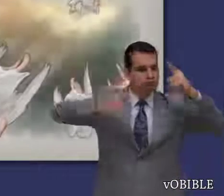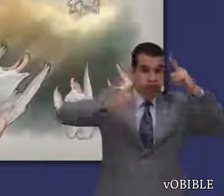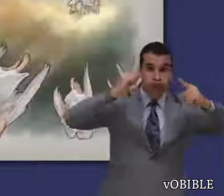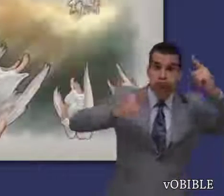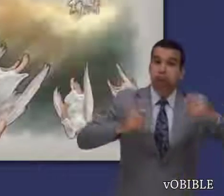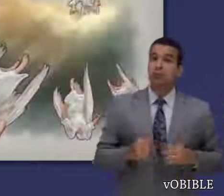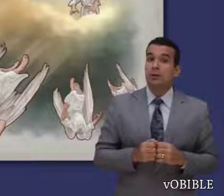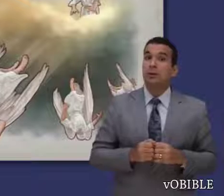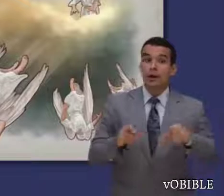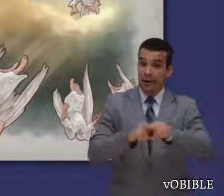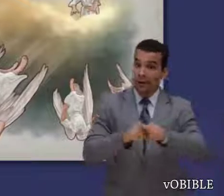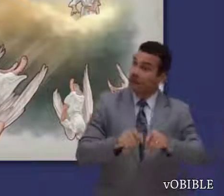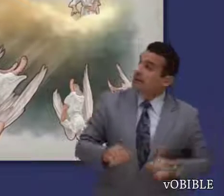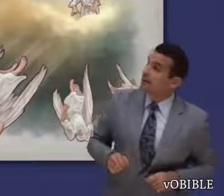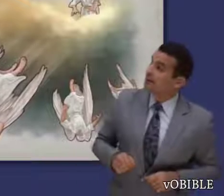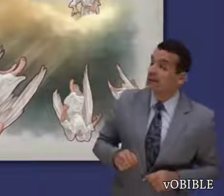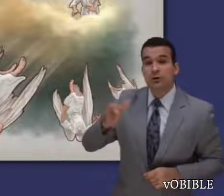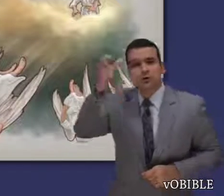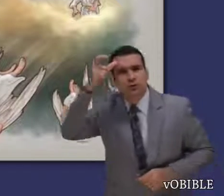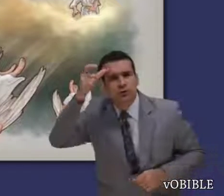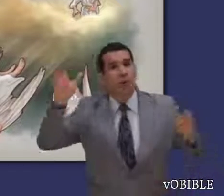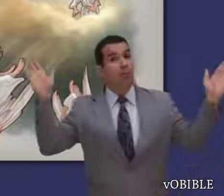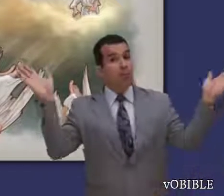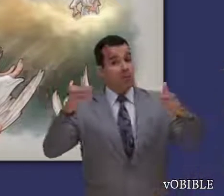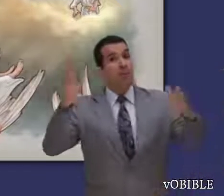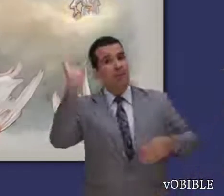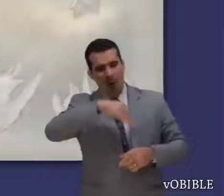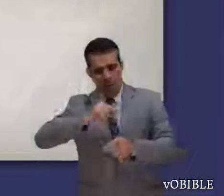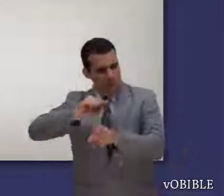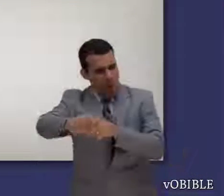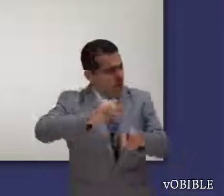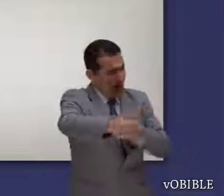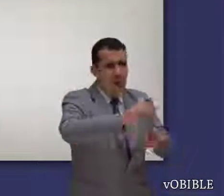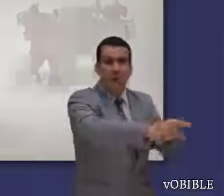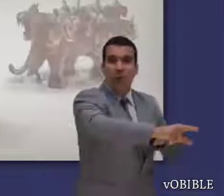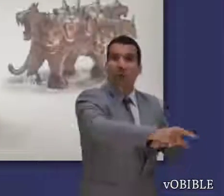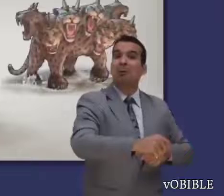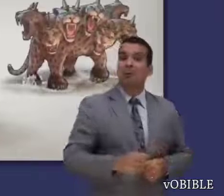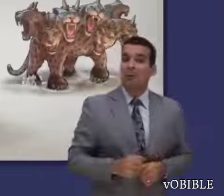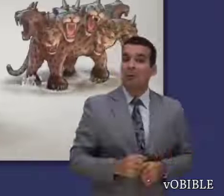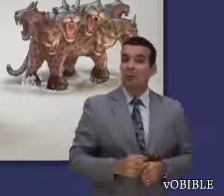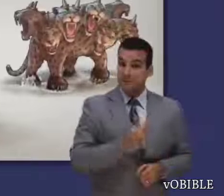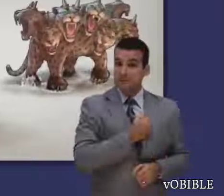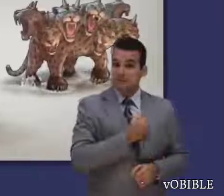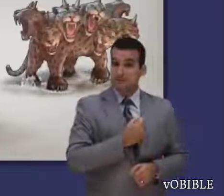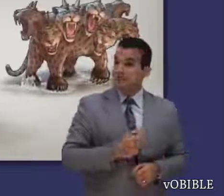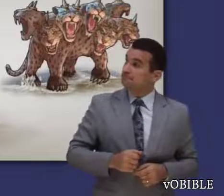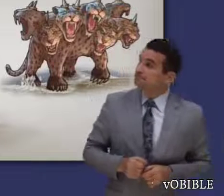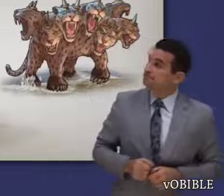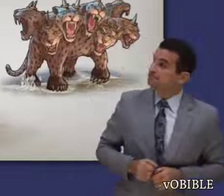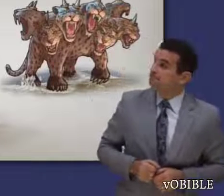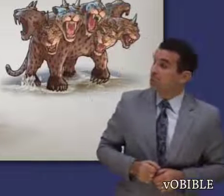E vê Satanás e seus anjos serem lançados para a terra. No capítulo 13, João vê